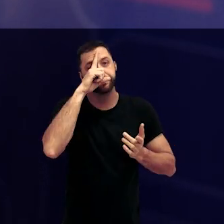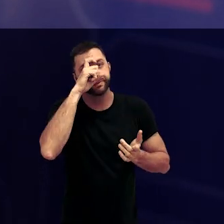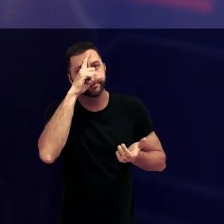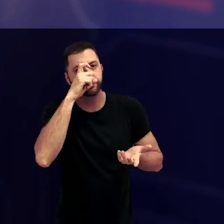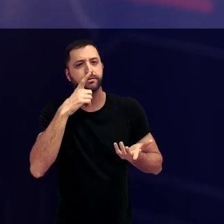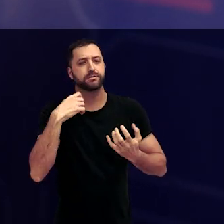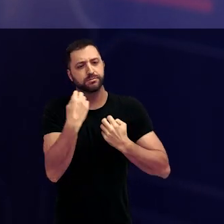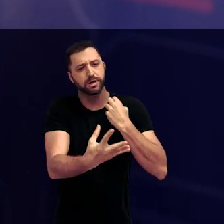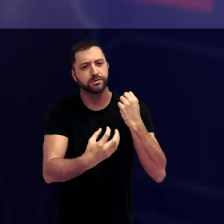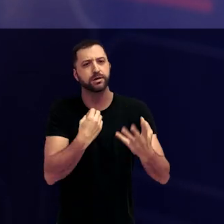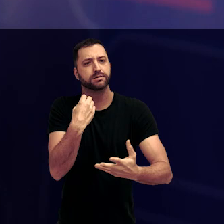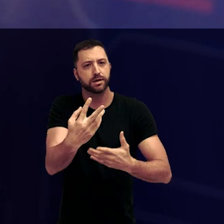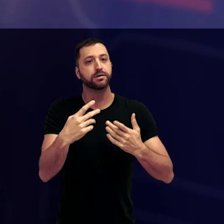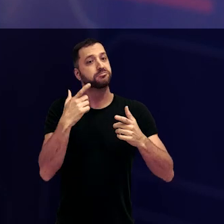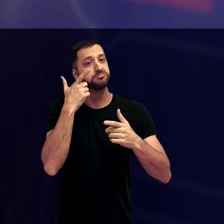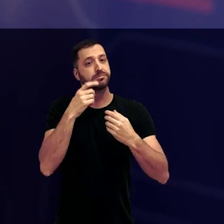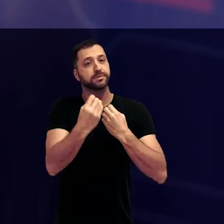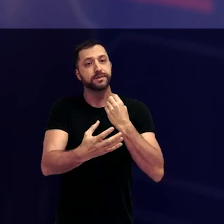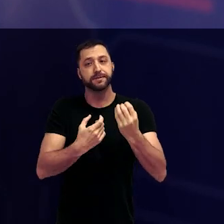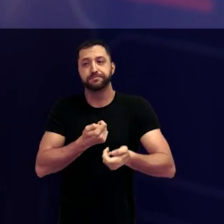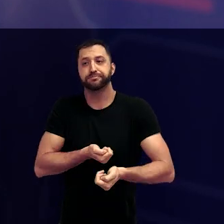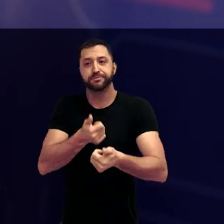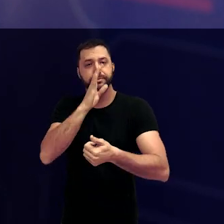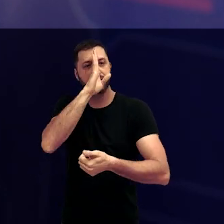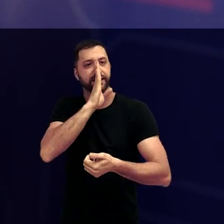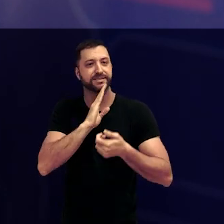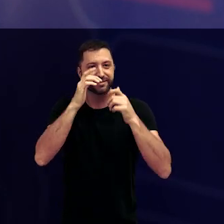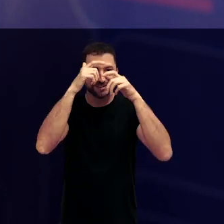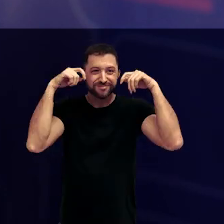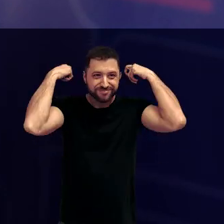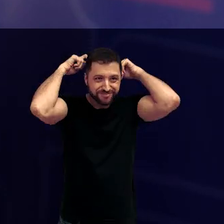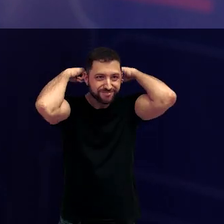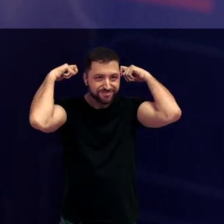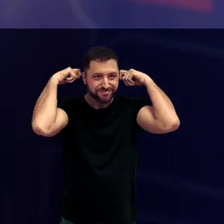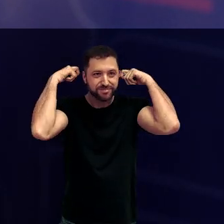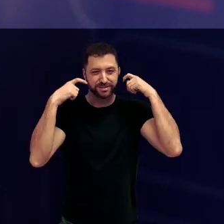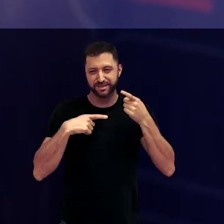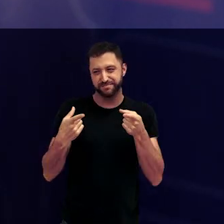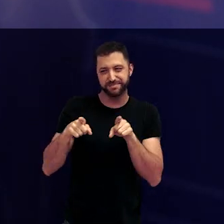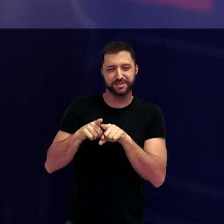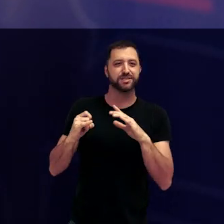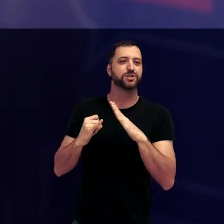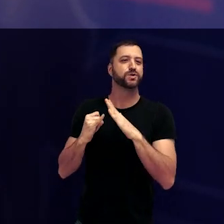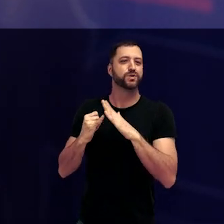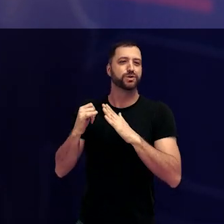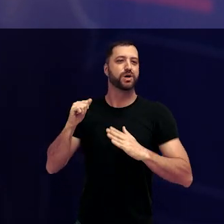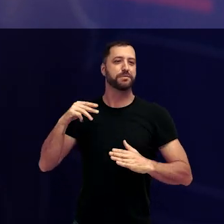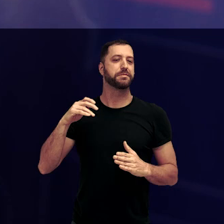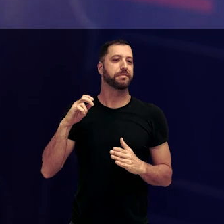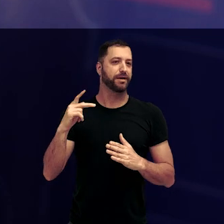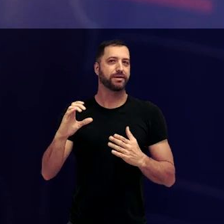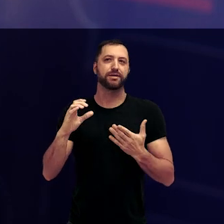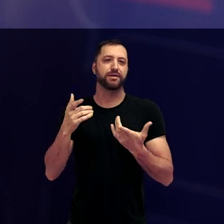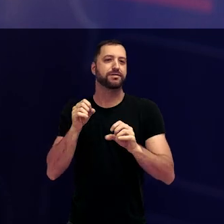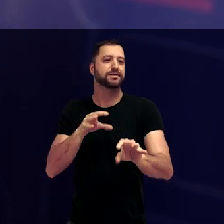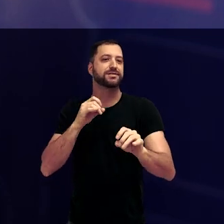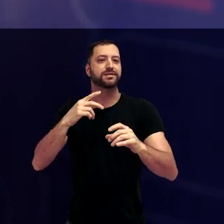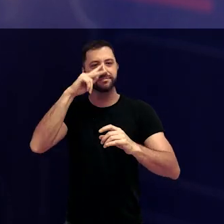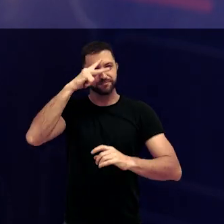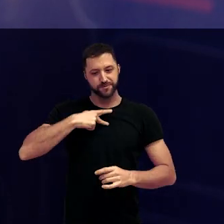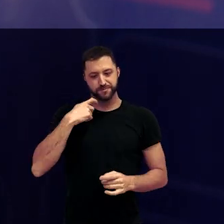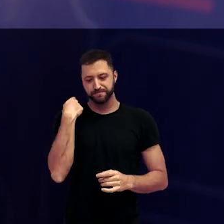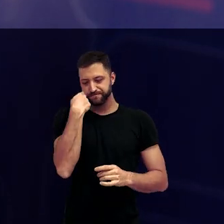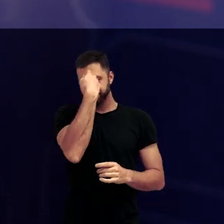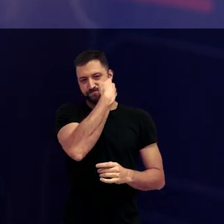Então hospitais, doamos direto para hospitais, para um projeto que é o nosso parceiro aqui, o Instituto Abipec, para as oficinas